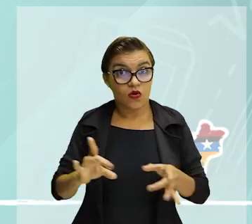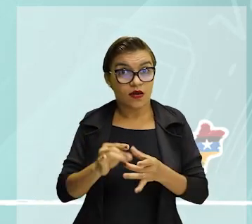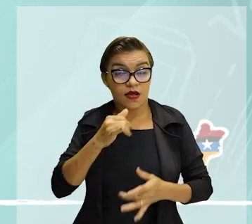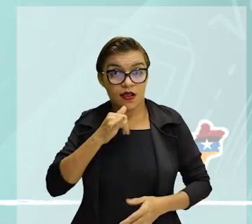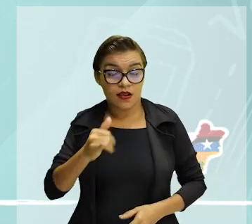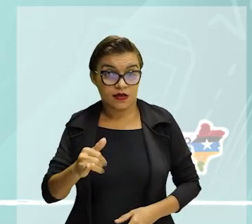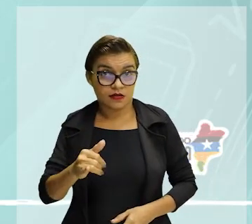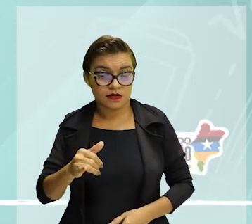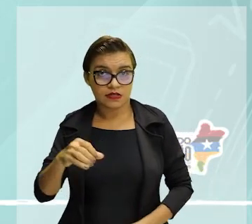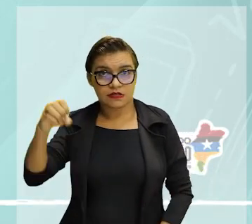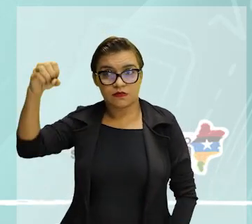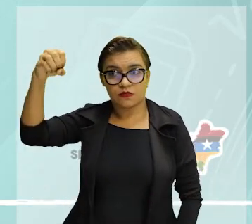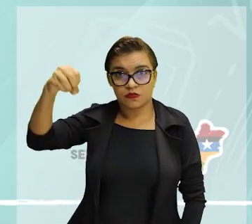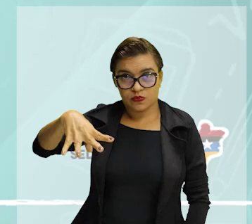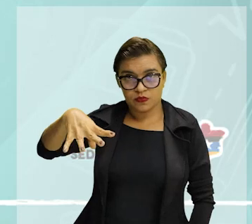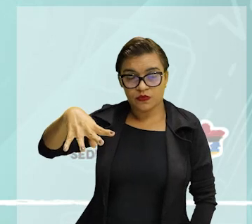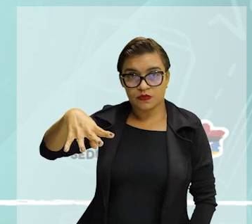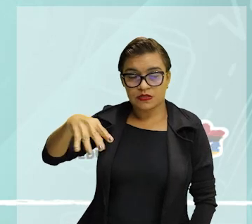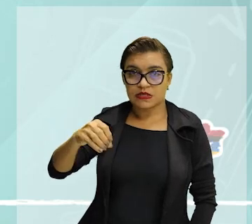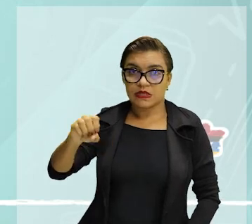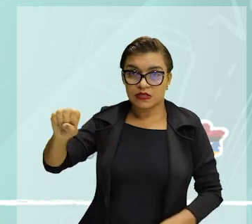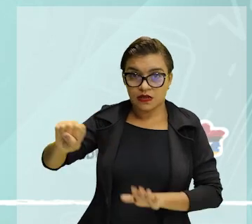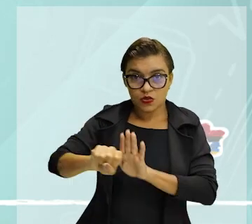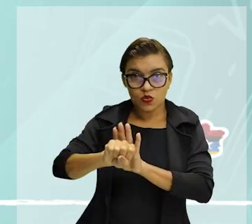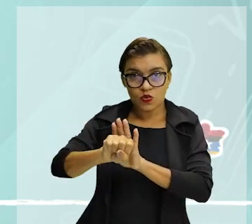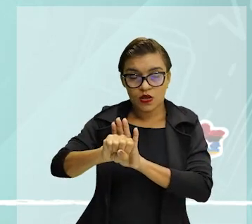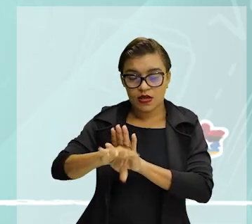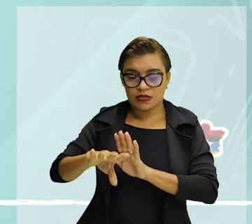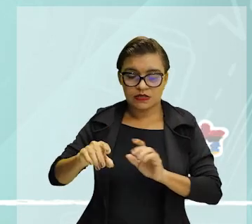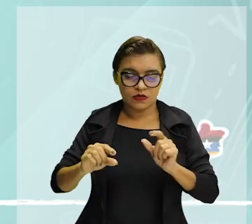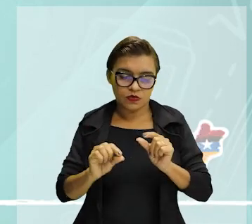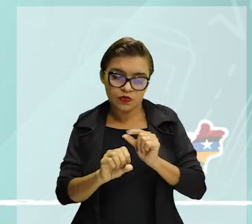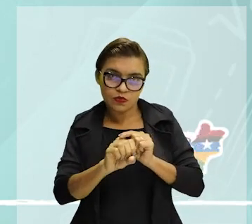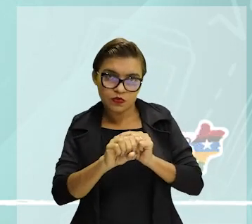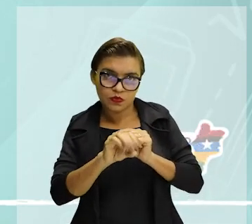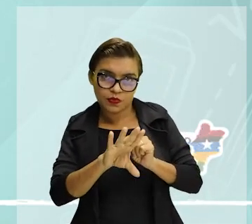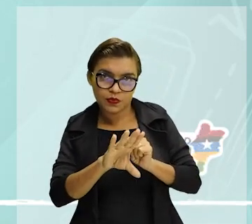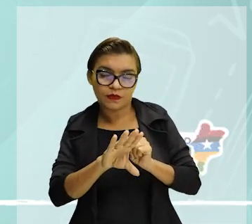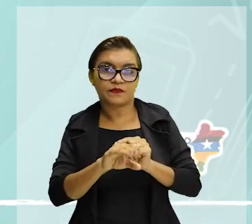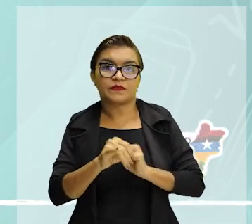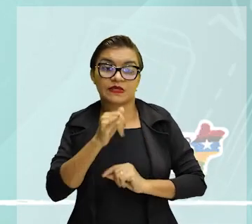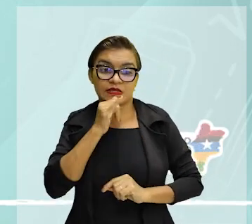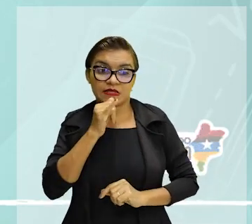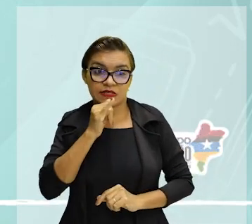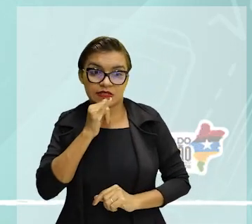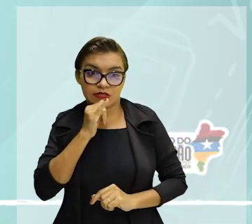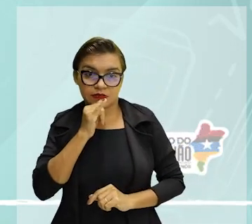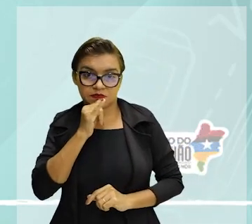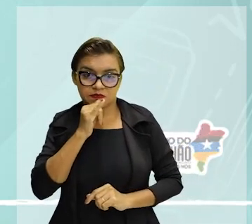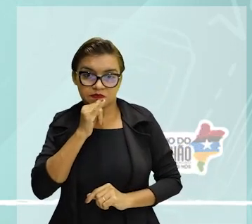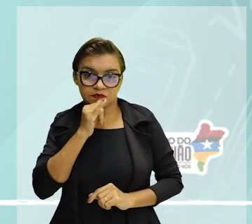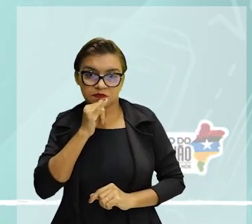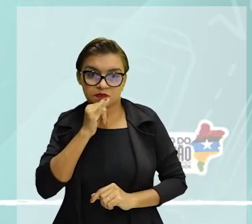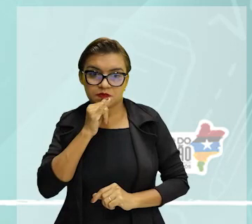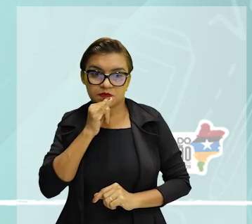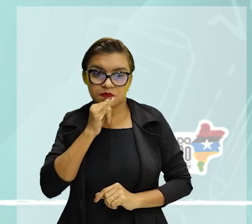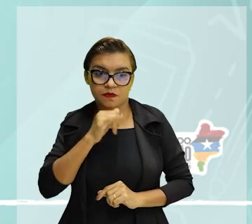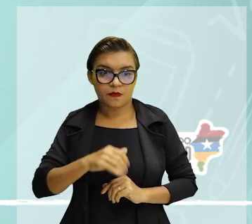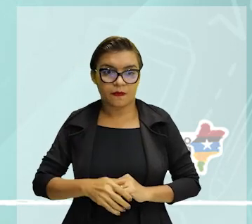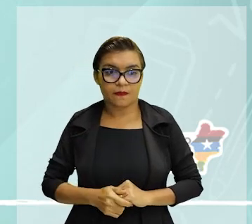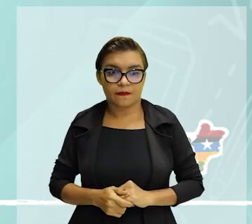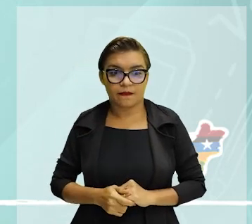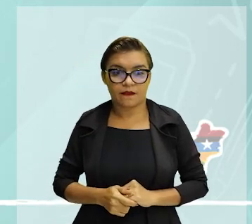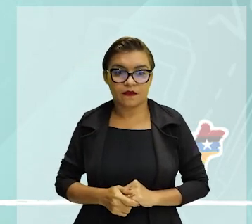acender, certo? No sentido direto, certo? Do anodo para o cátodo.